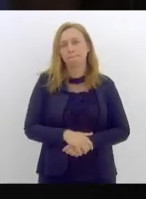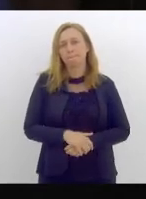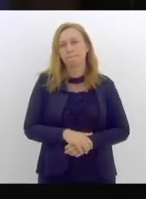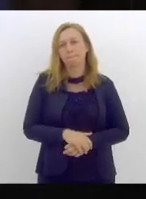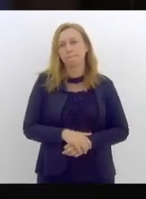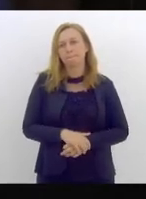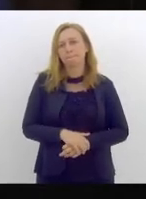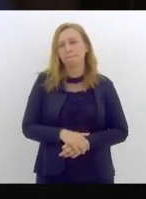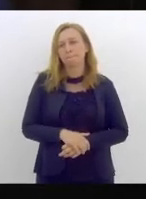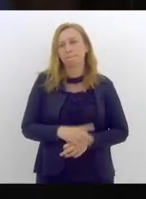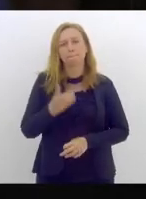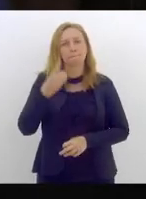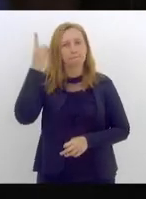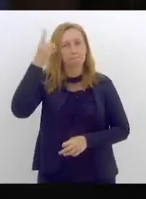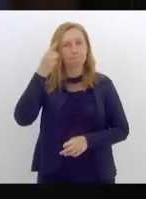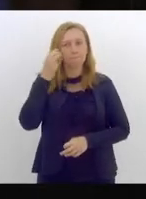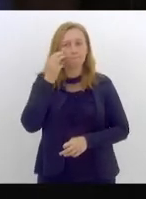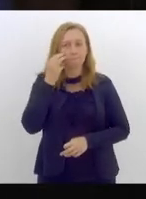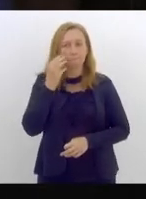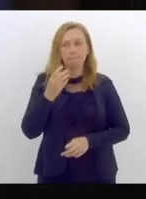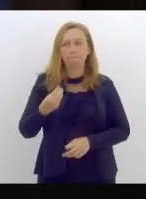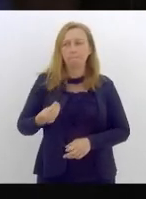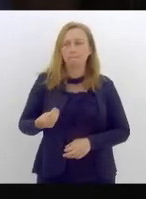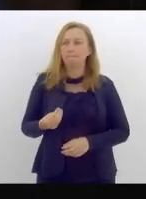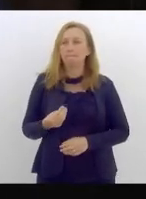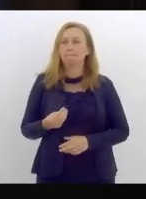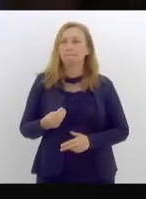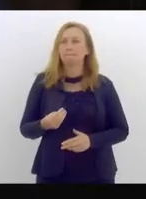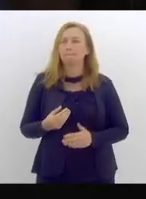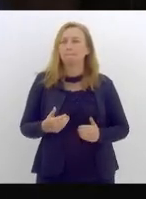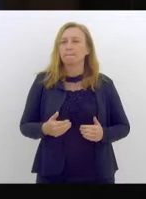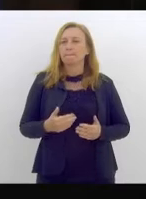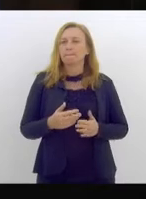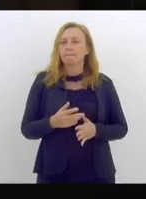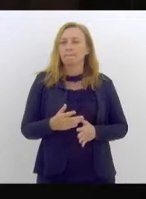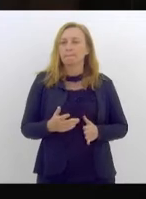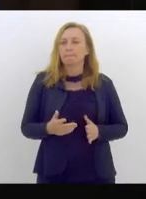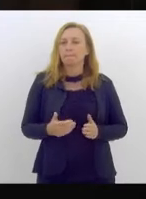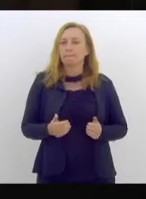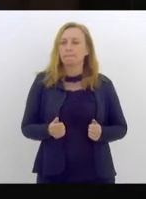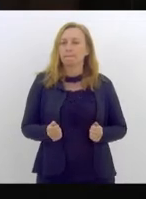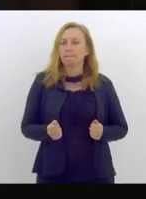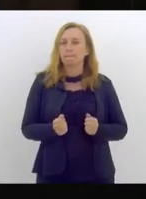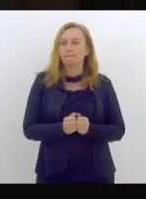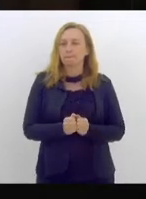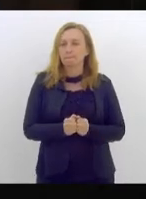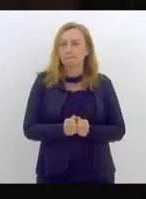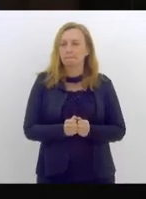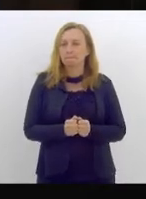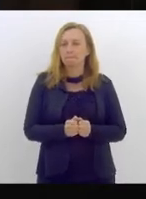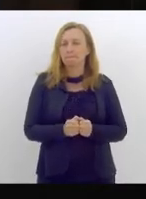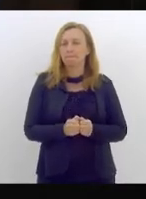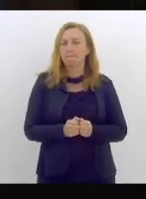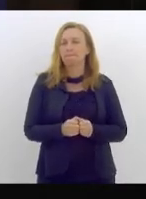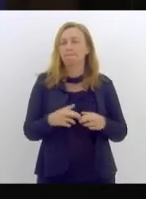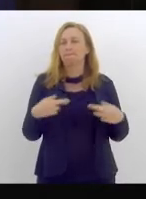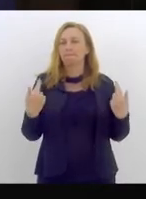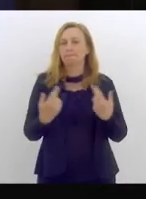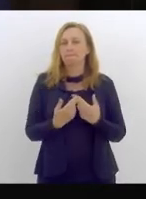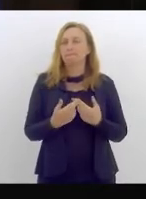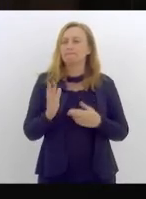o deputado Walter Carneiro que tá presidindo a sessão já ocupou esta Tribuna para também